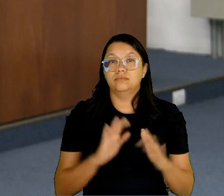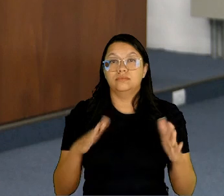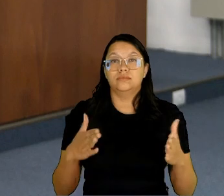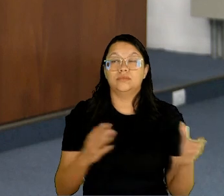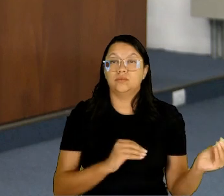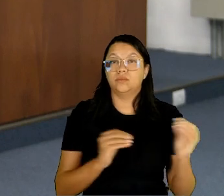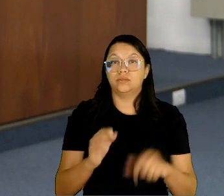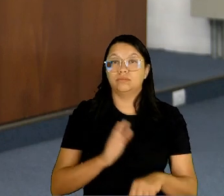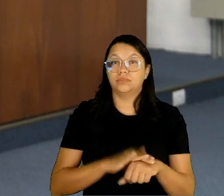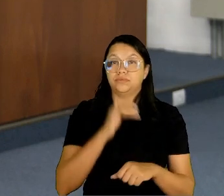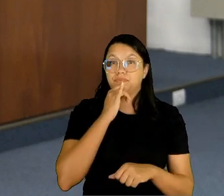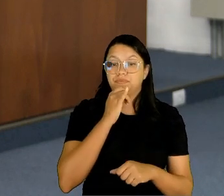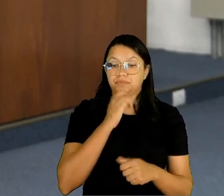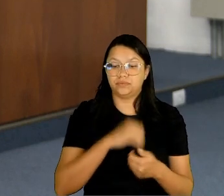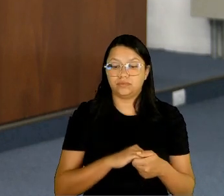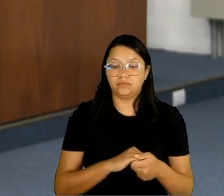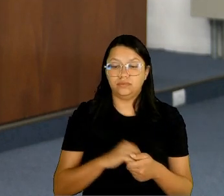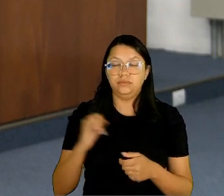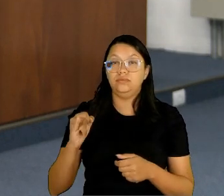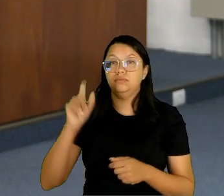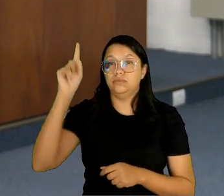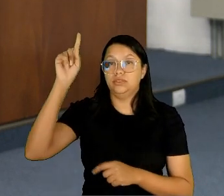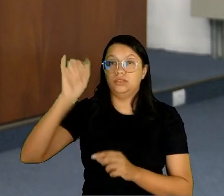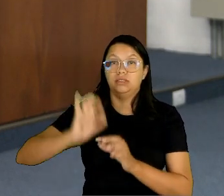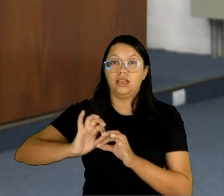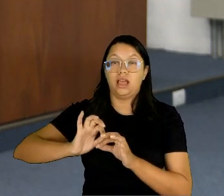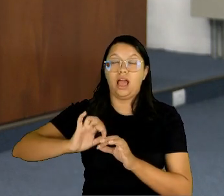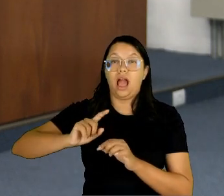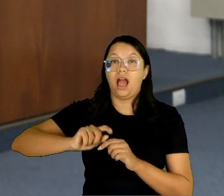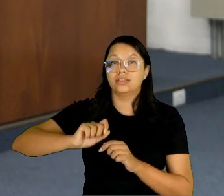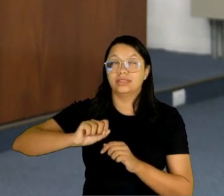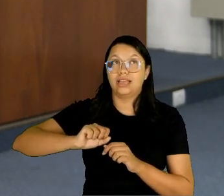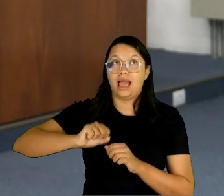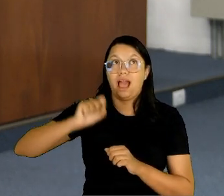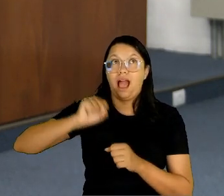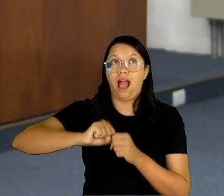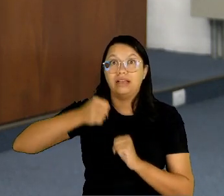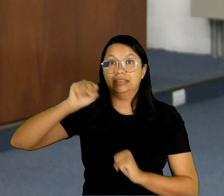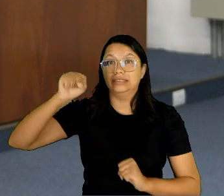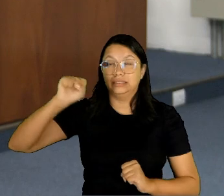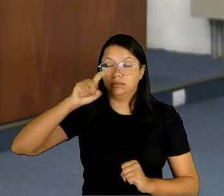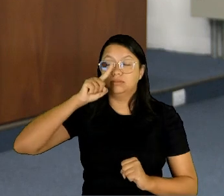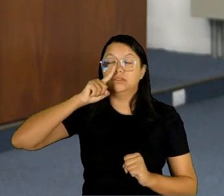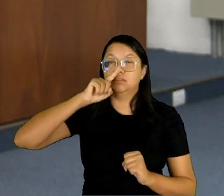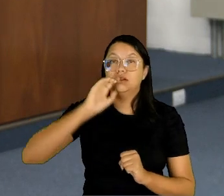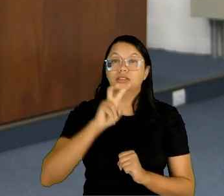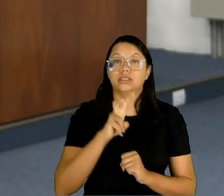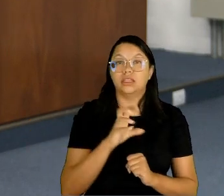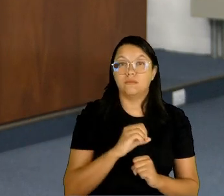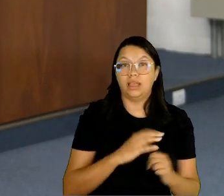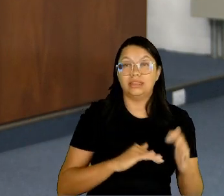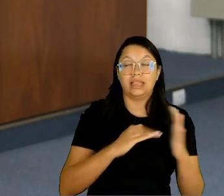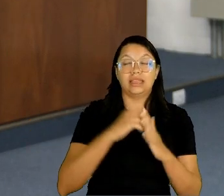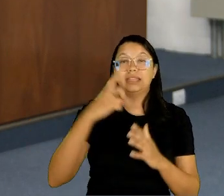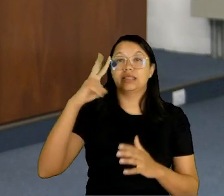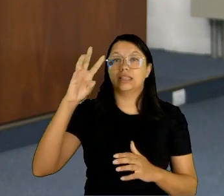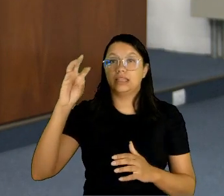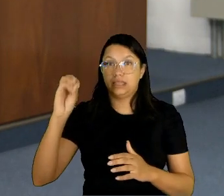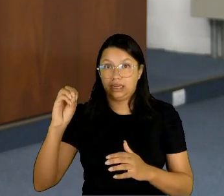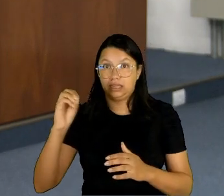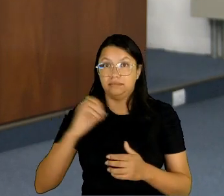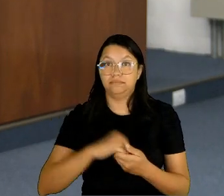trouxe mais para exemplificar que se o paciente é baixo, intermediário, alto ou muito alto risco, esses valores variam aqui de 50 até